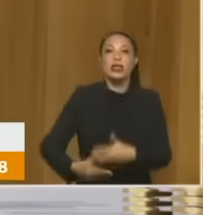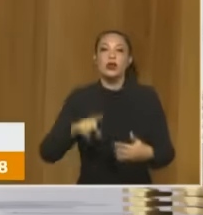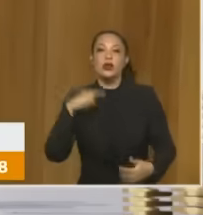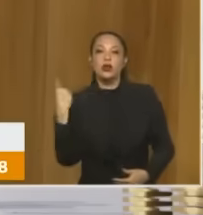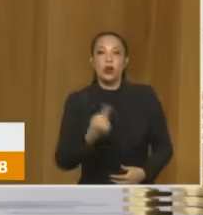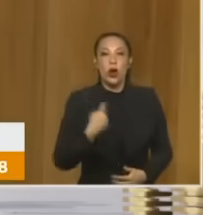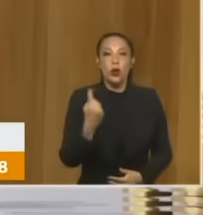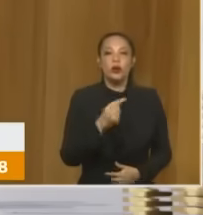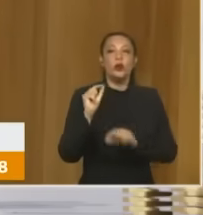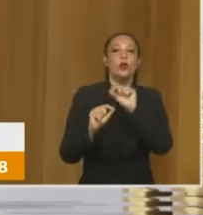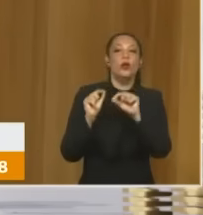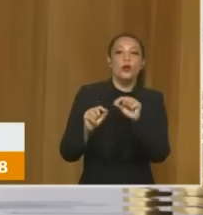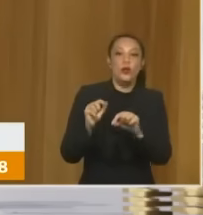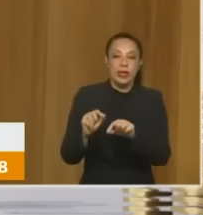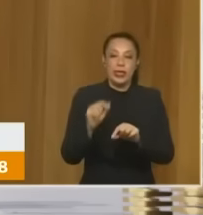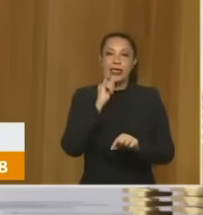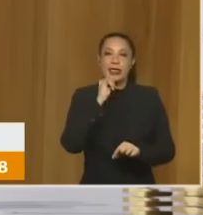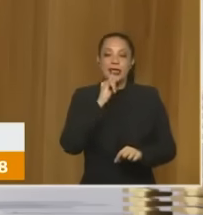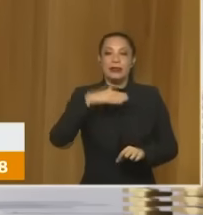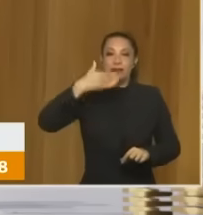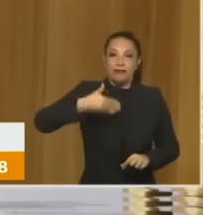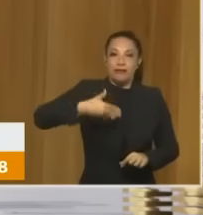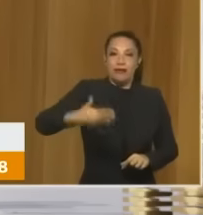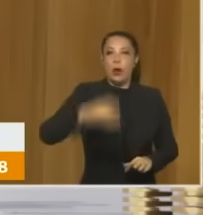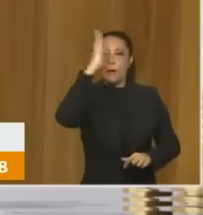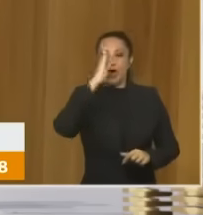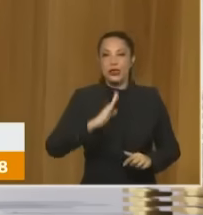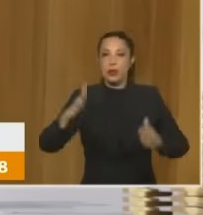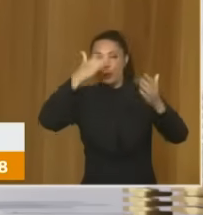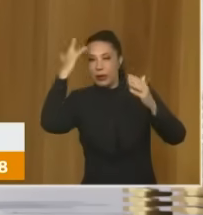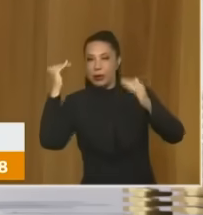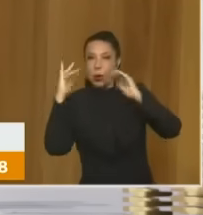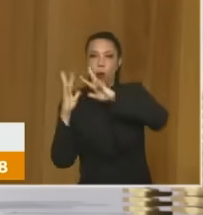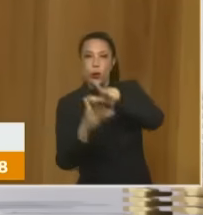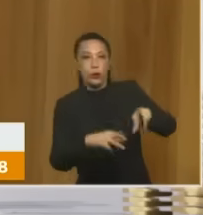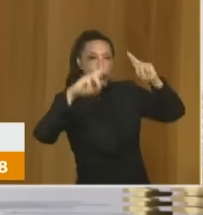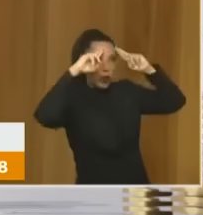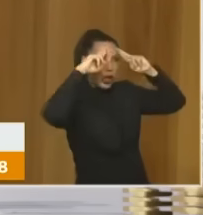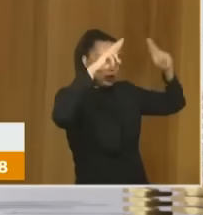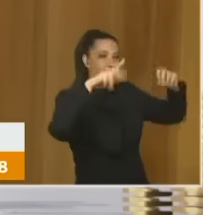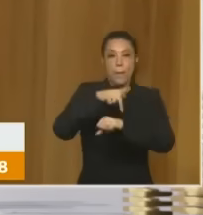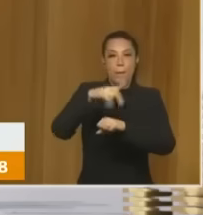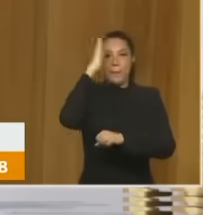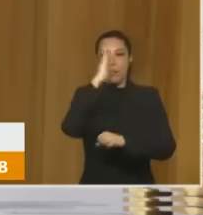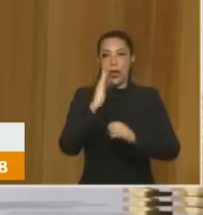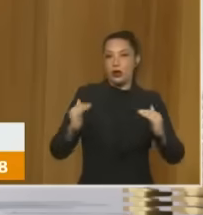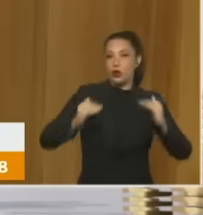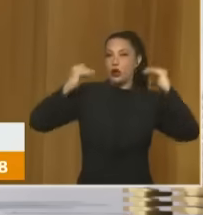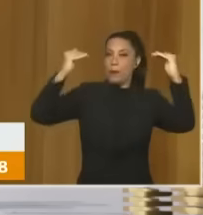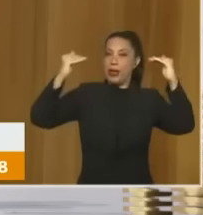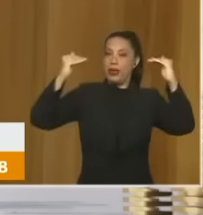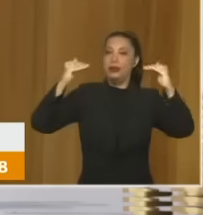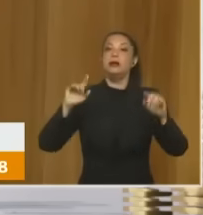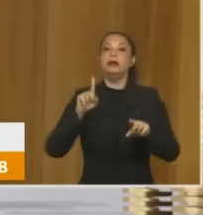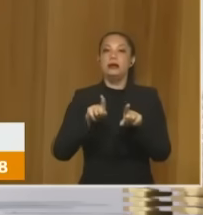presidente da República, todo ajudante de ordens. Eu me lembro que quando abriram o sigilo